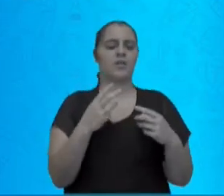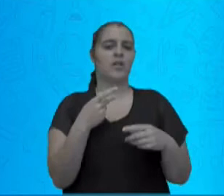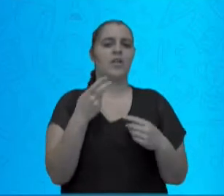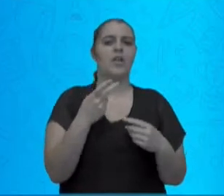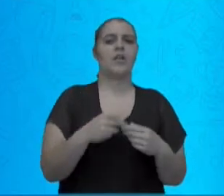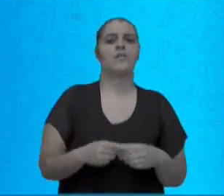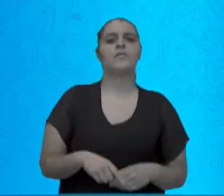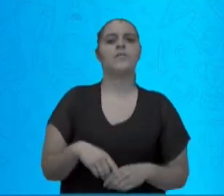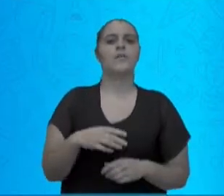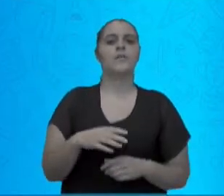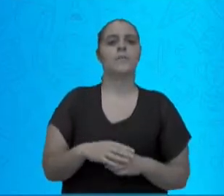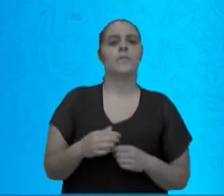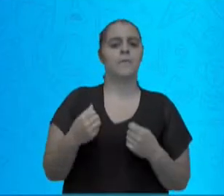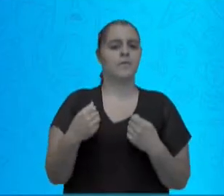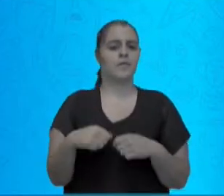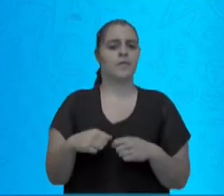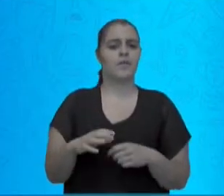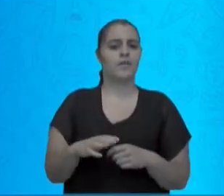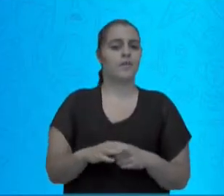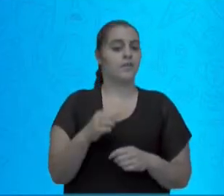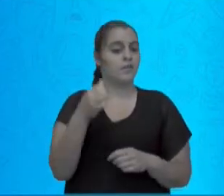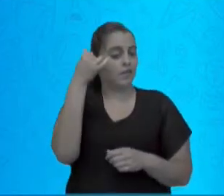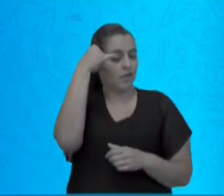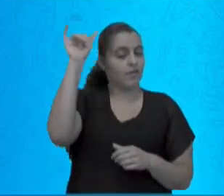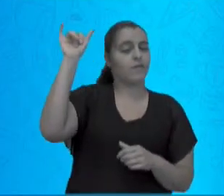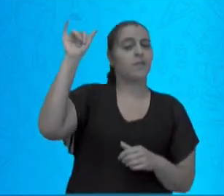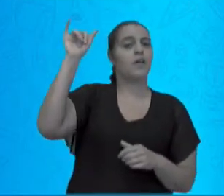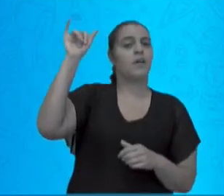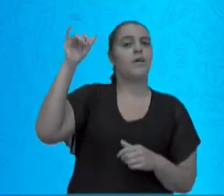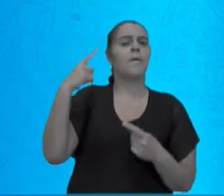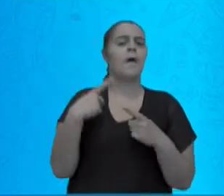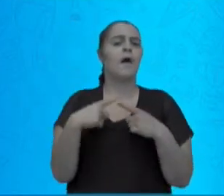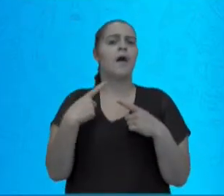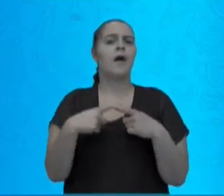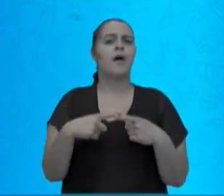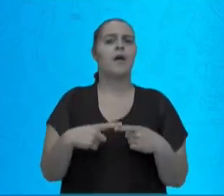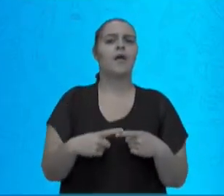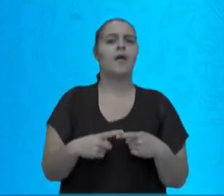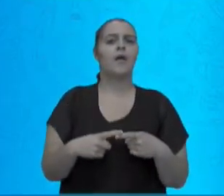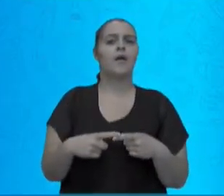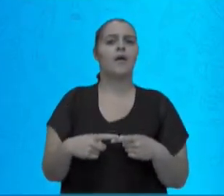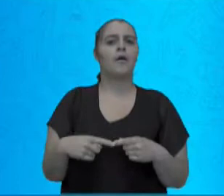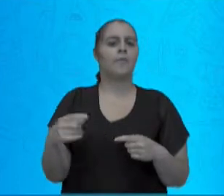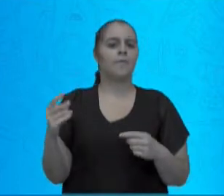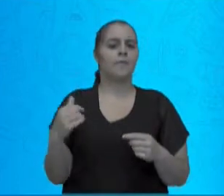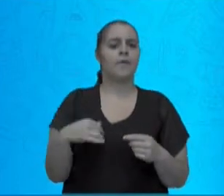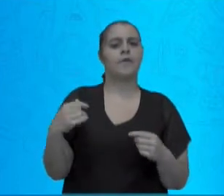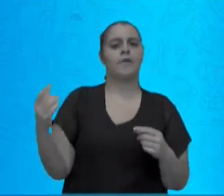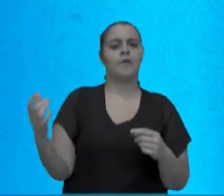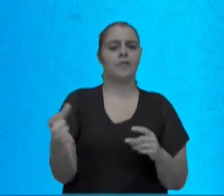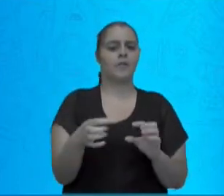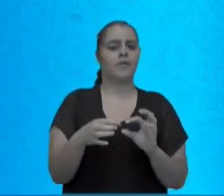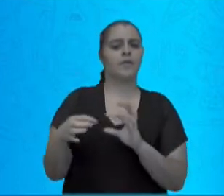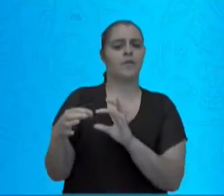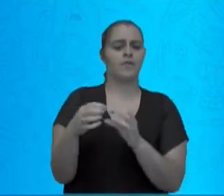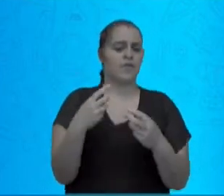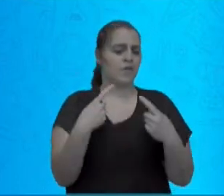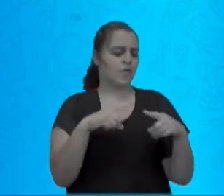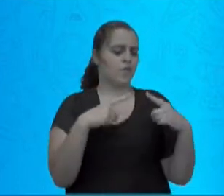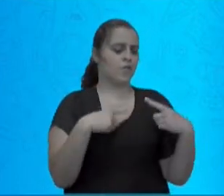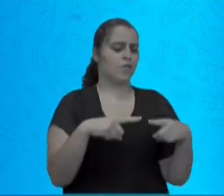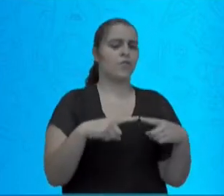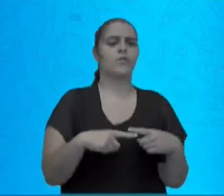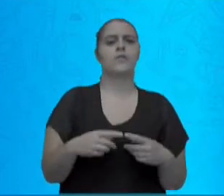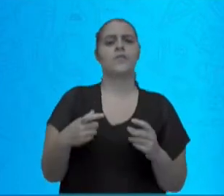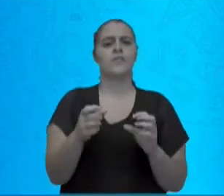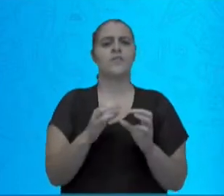blá, muita coisa que poderia ser até evitada. Por quê? Porque eles estão externando conflito entre